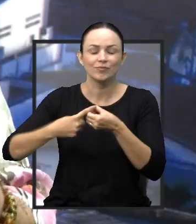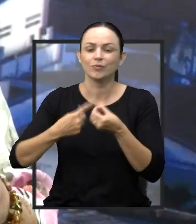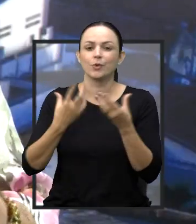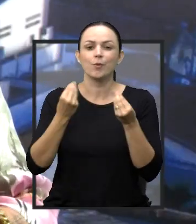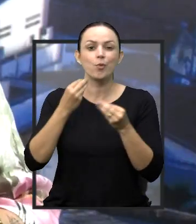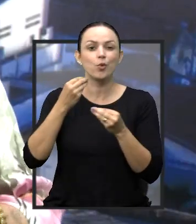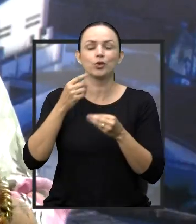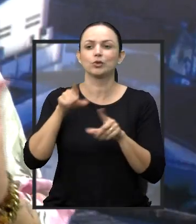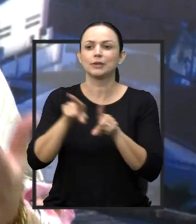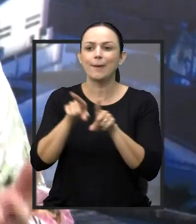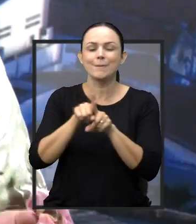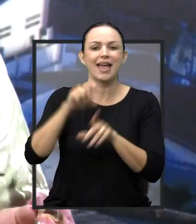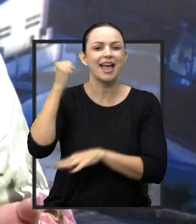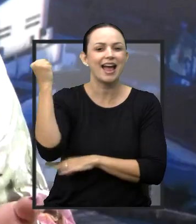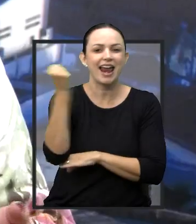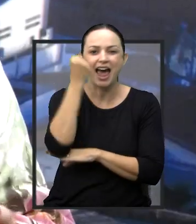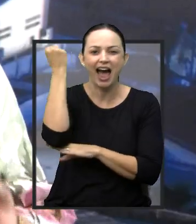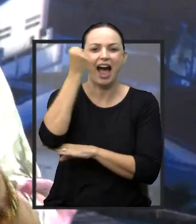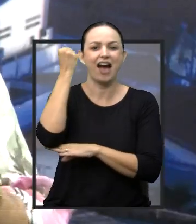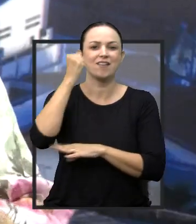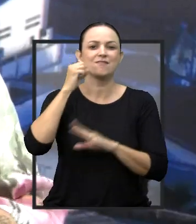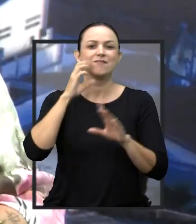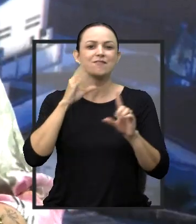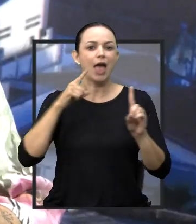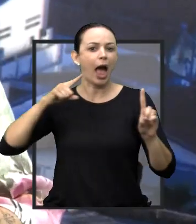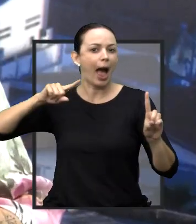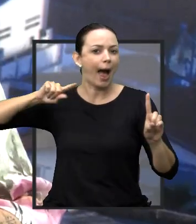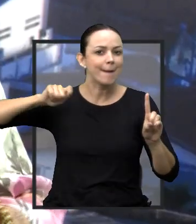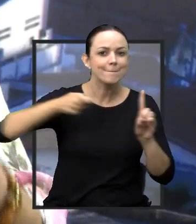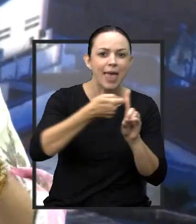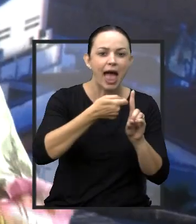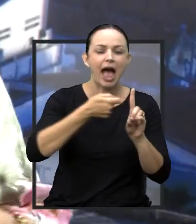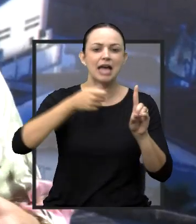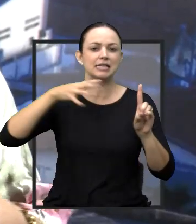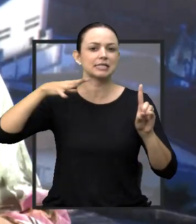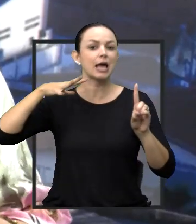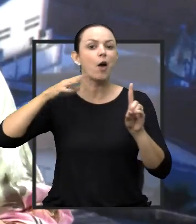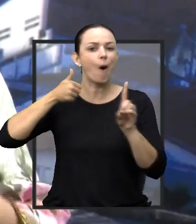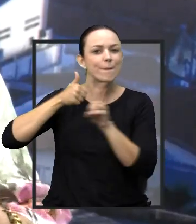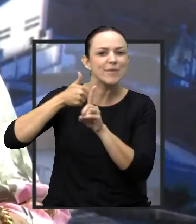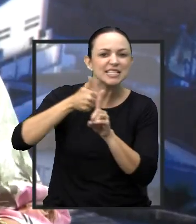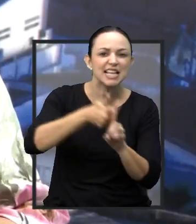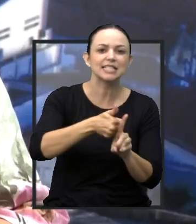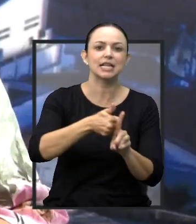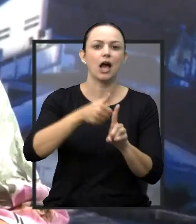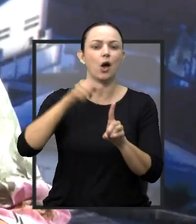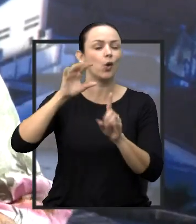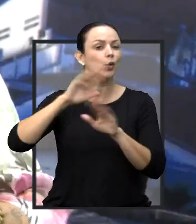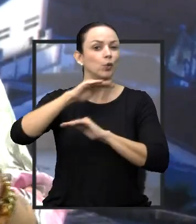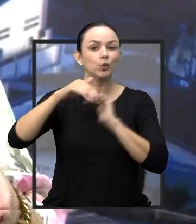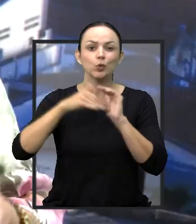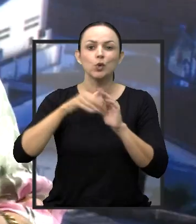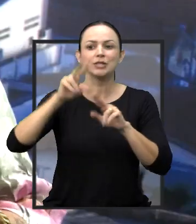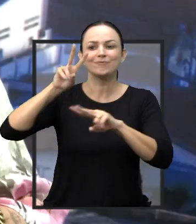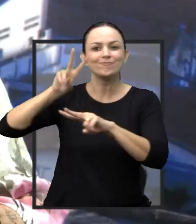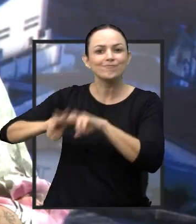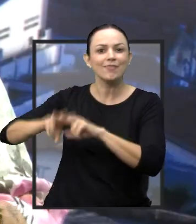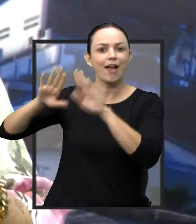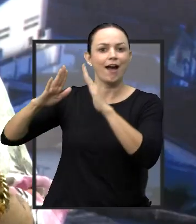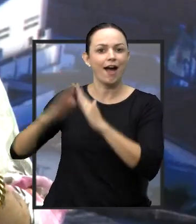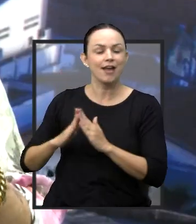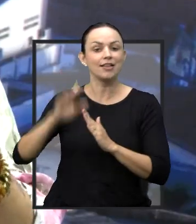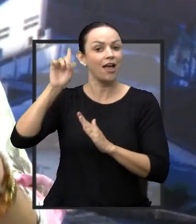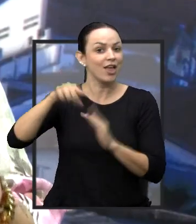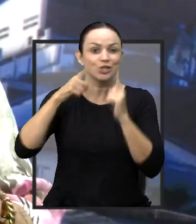muito graves de ameaça, de perseguição, cárcere privado, isso tudo é Jaú. Isso tudo é Jaú. E sim, nós